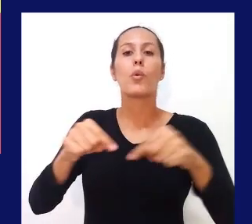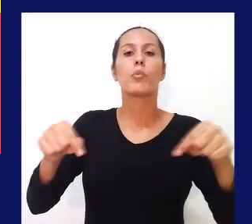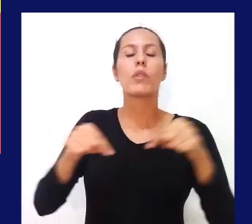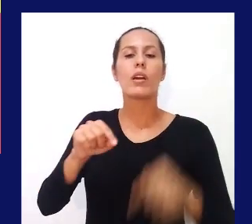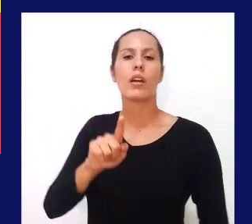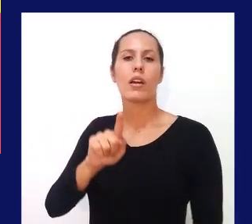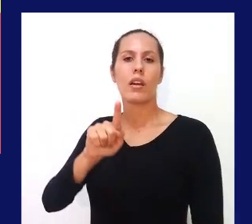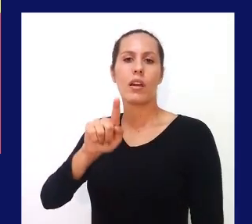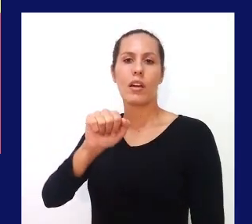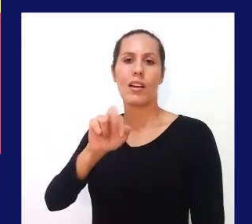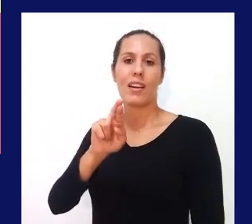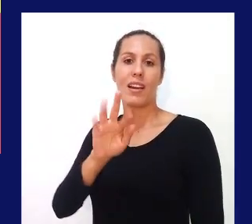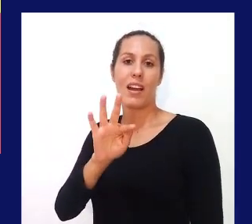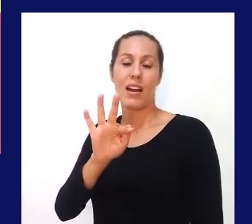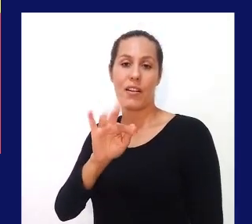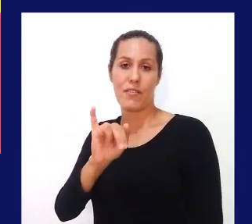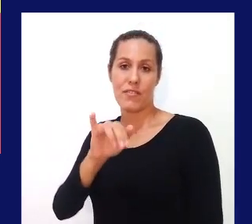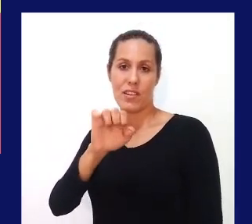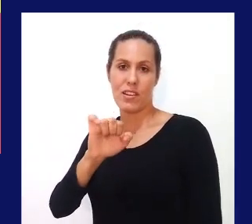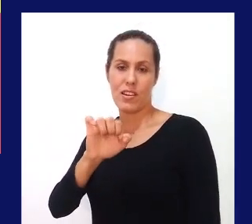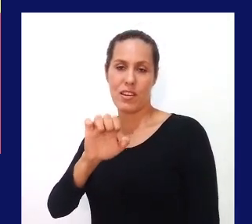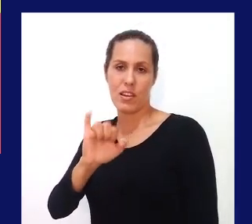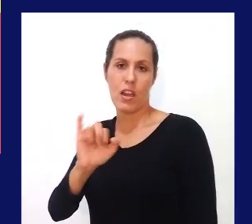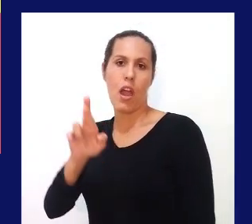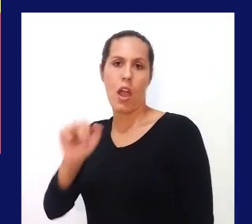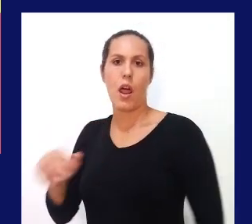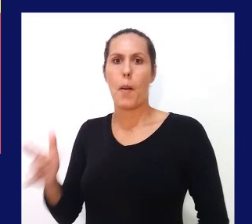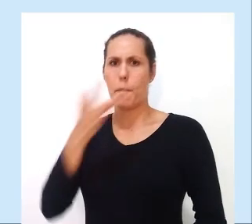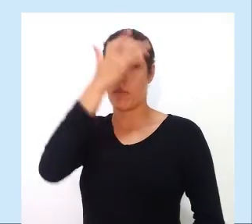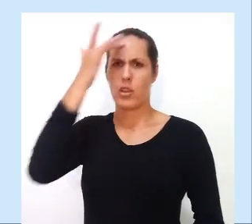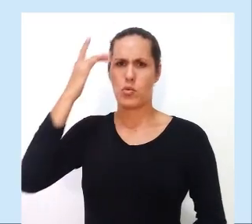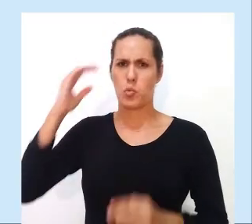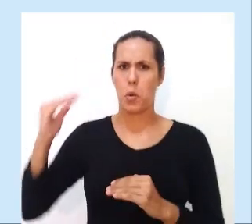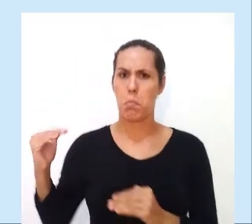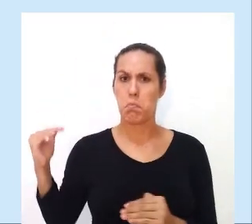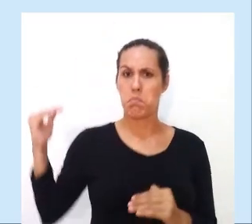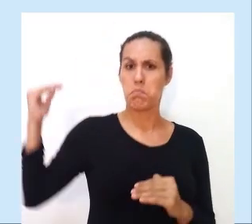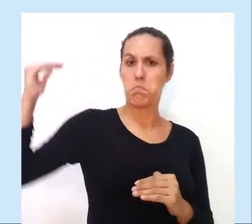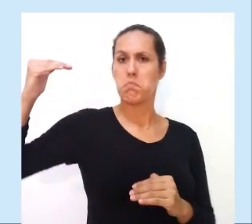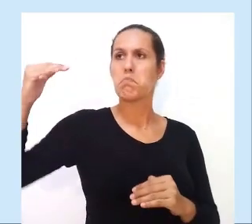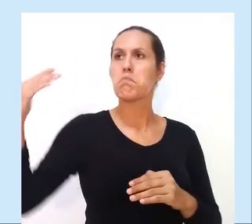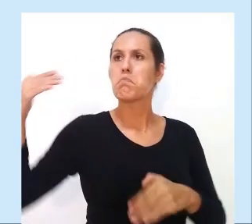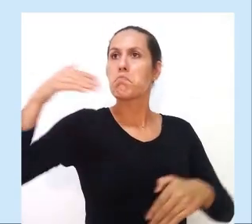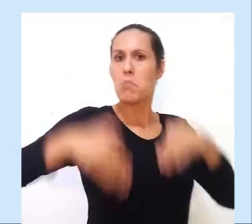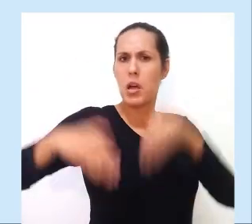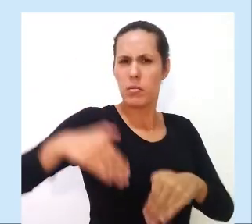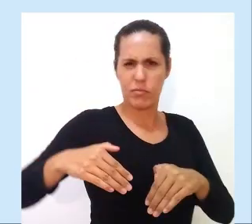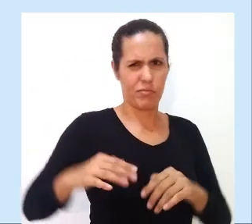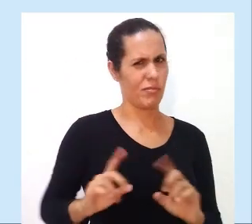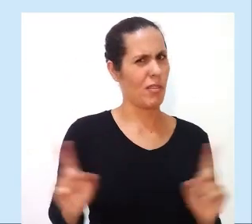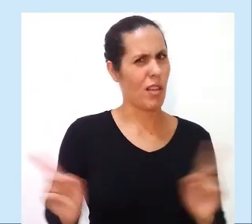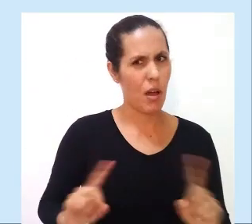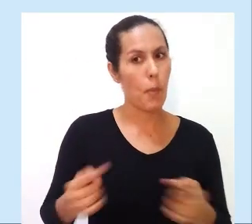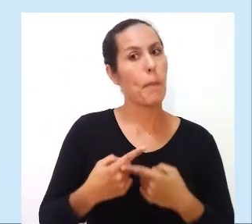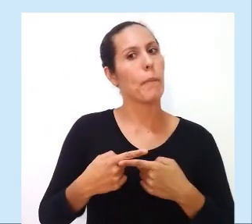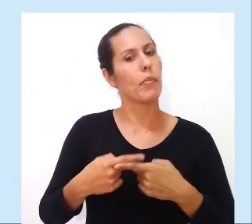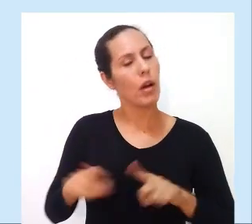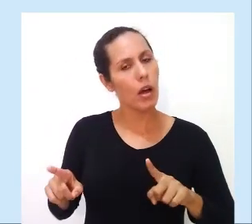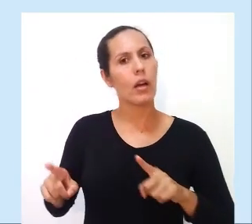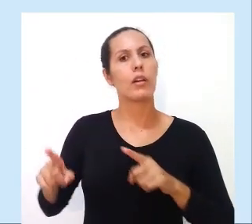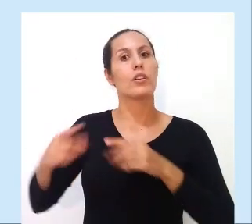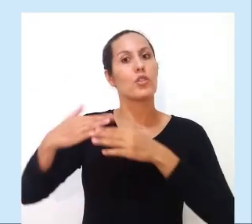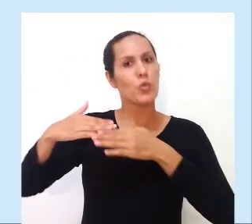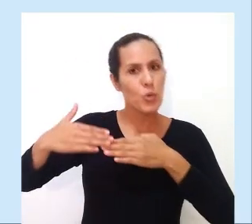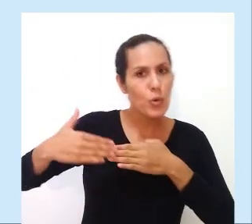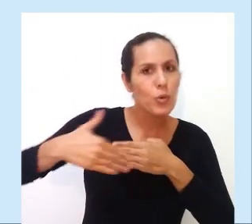de gafieira. Então não era um local que uma pessoa da sociedade nobre iria participar. Porém, com